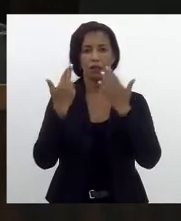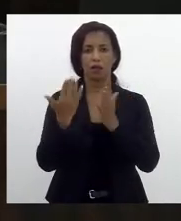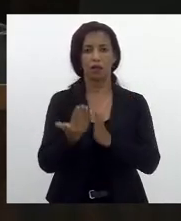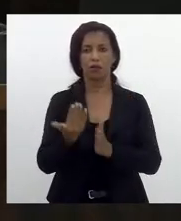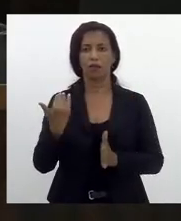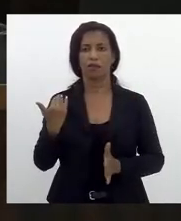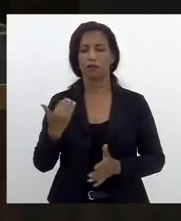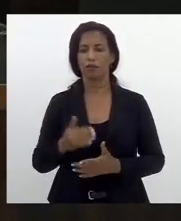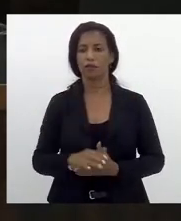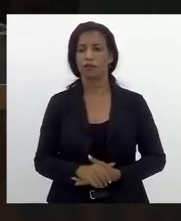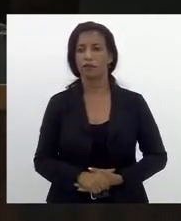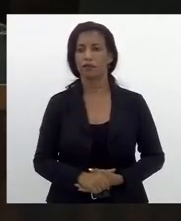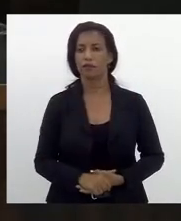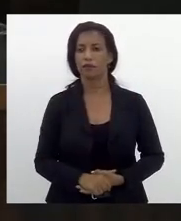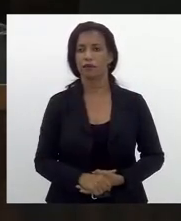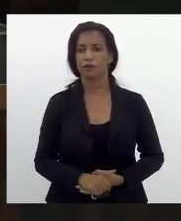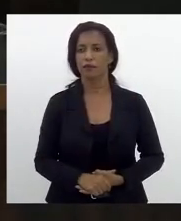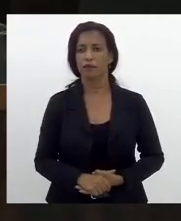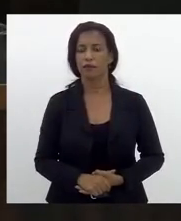anterior.